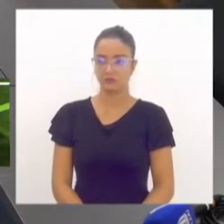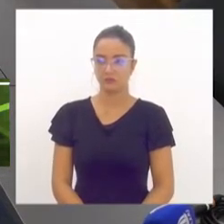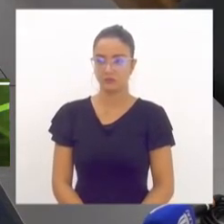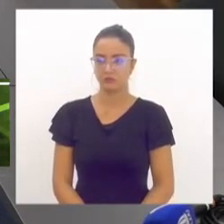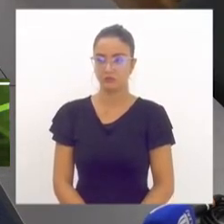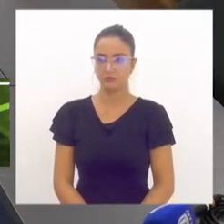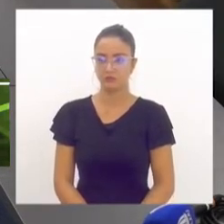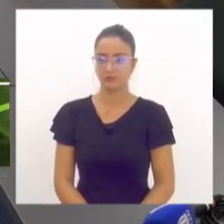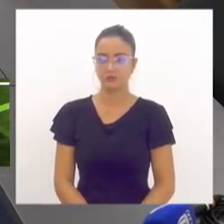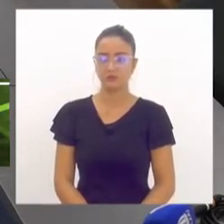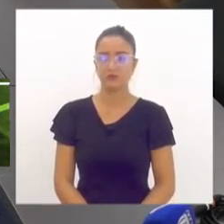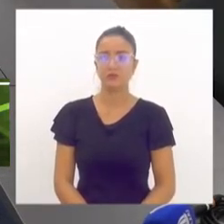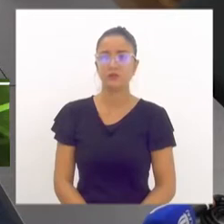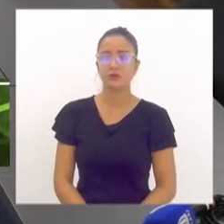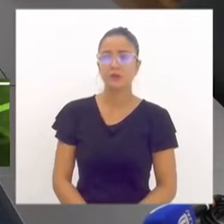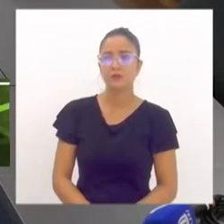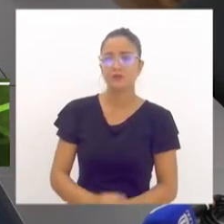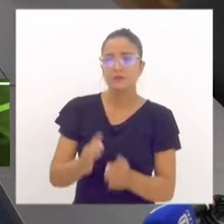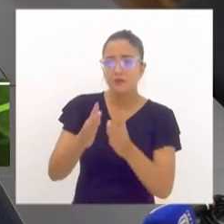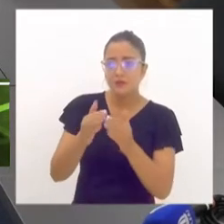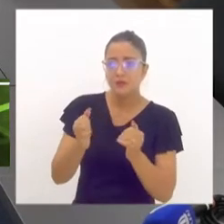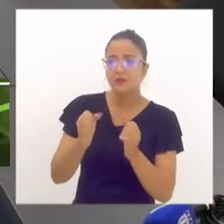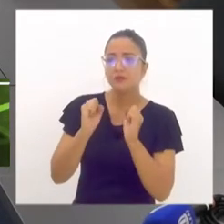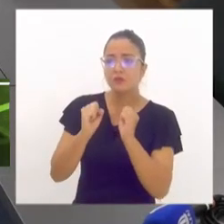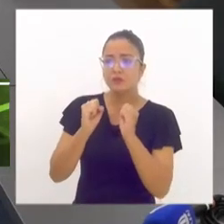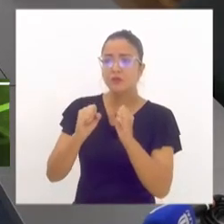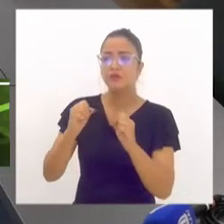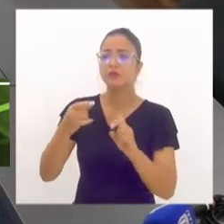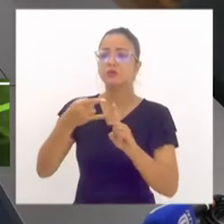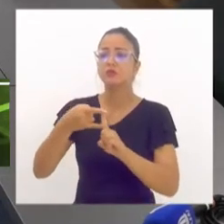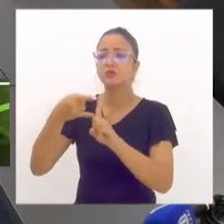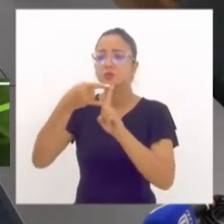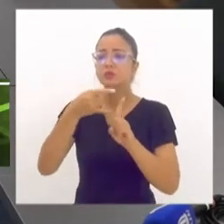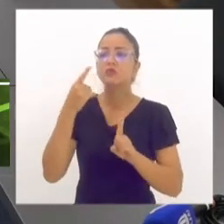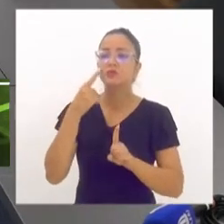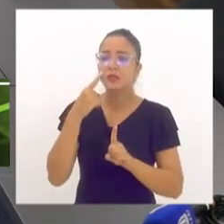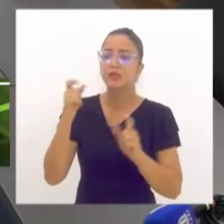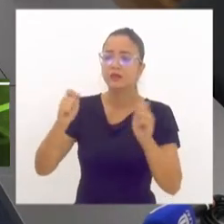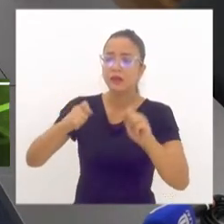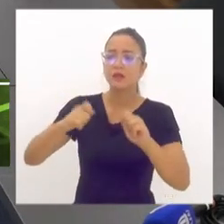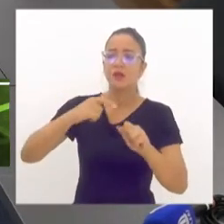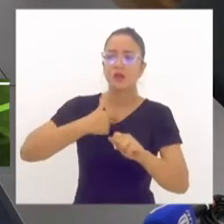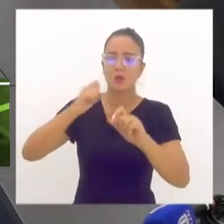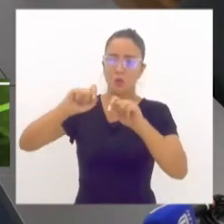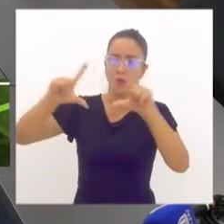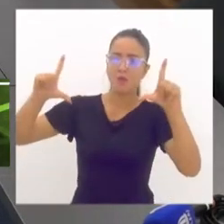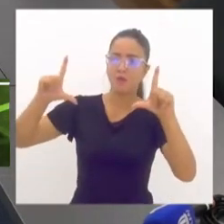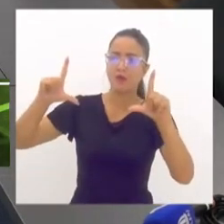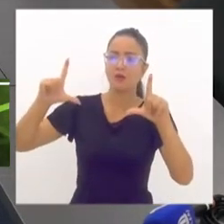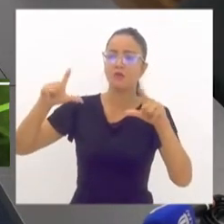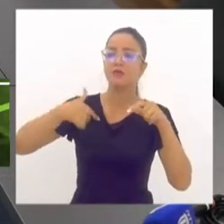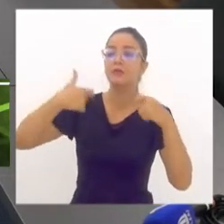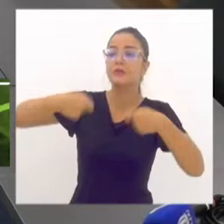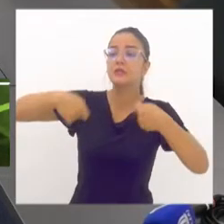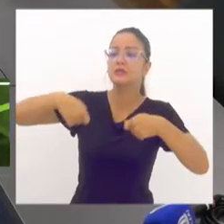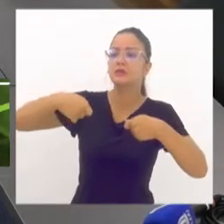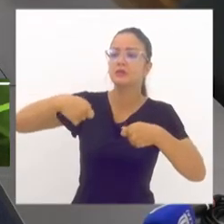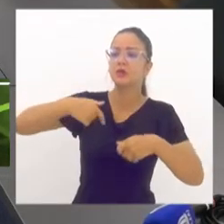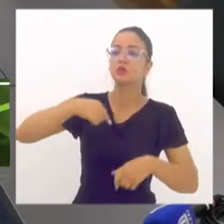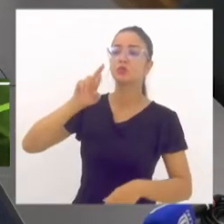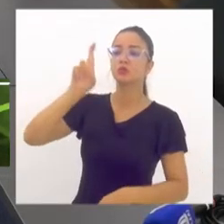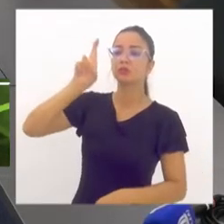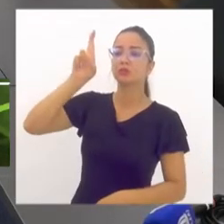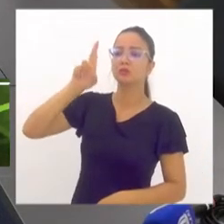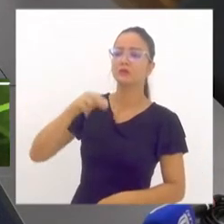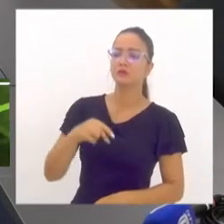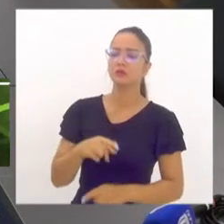Oi, eu peço ao anfitrião para me habilitar, que eu estou com o arquivo aberto aqui, eu posso compartilhar na tela, é só me habilitar aqui para fazer esse compartilhamento, por